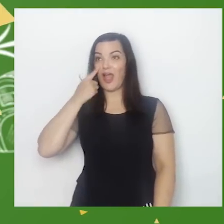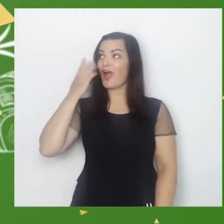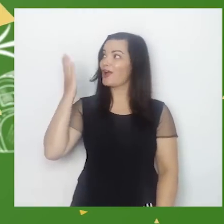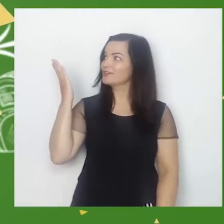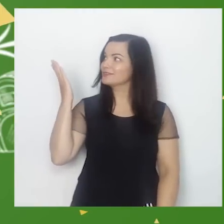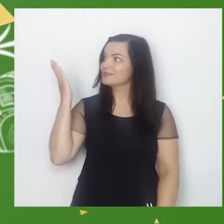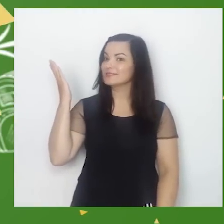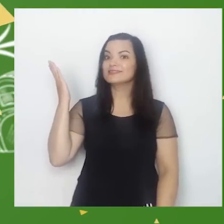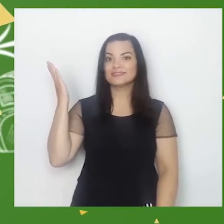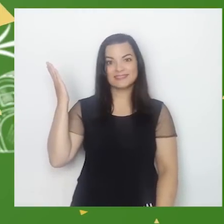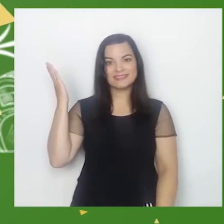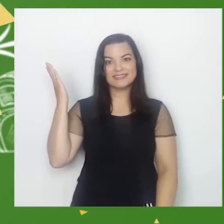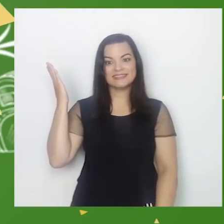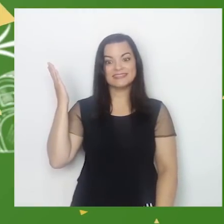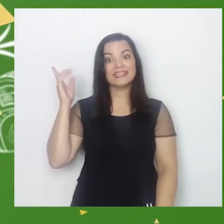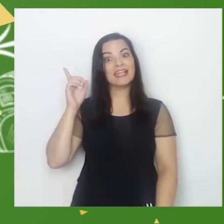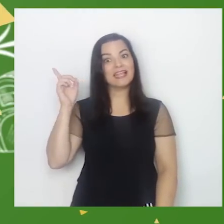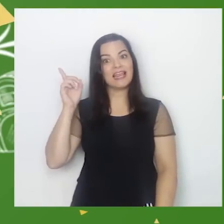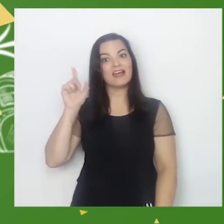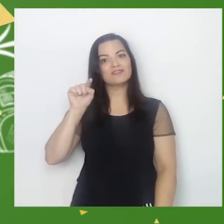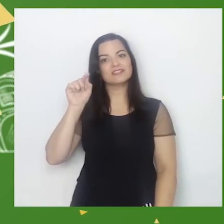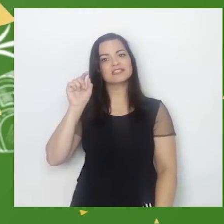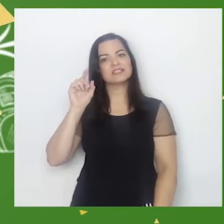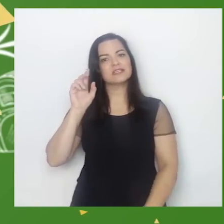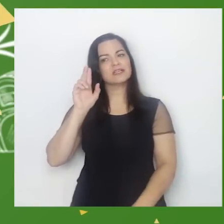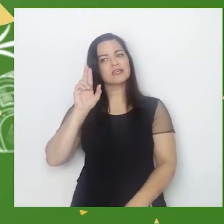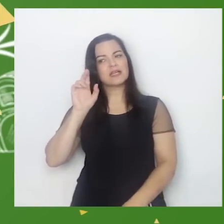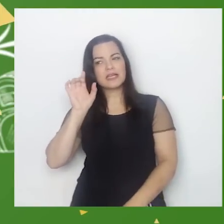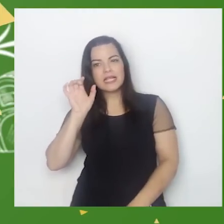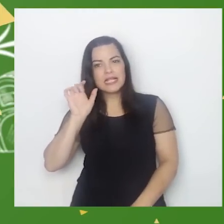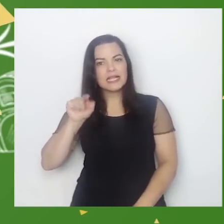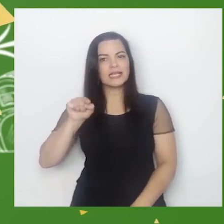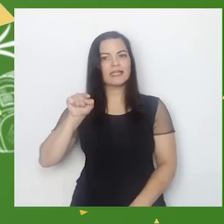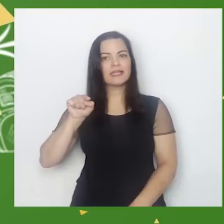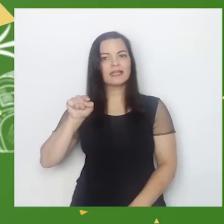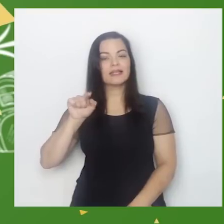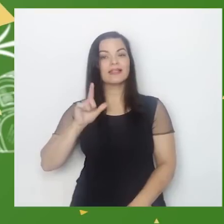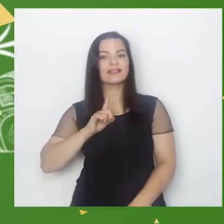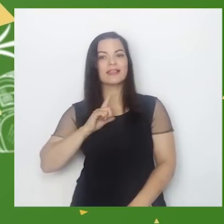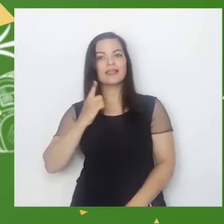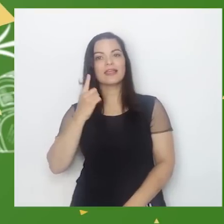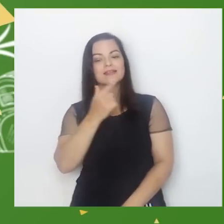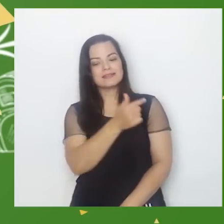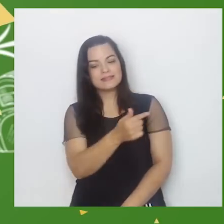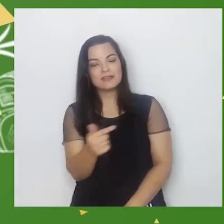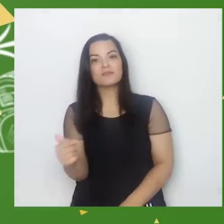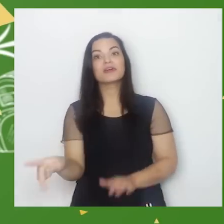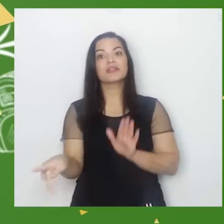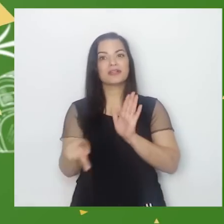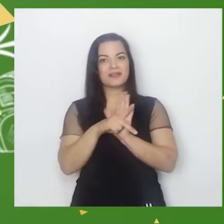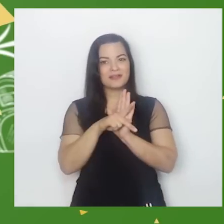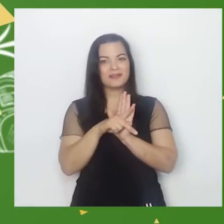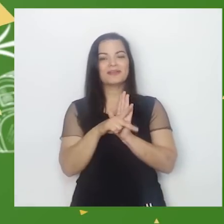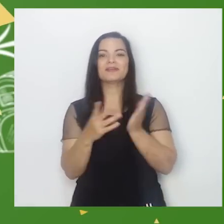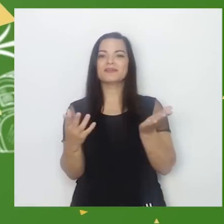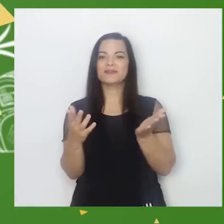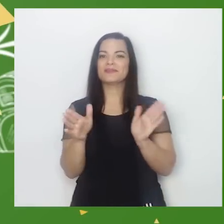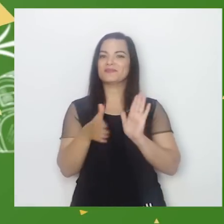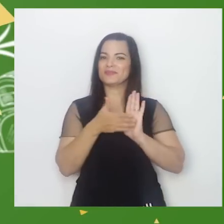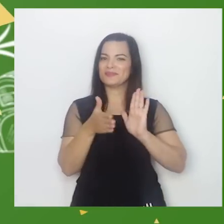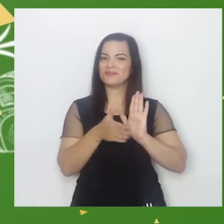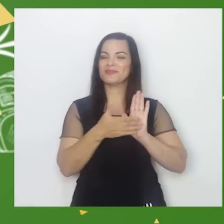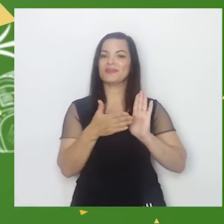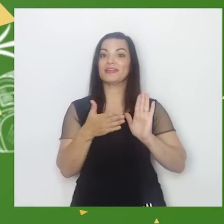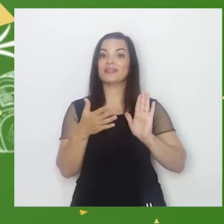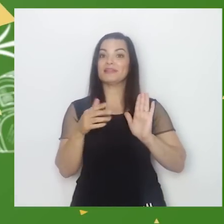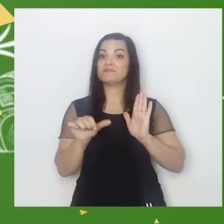mostrar. Então lá, ao clicar, você vai ter a semana relacionada à proposta. Nós estamos